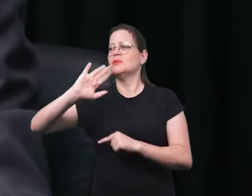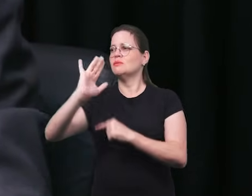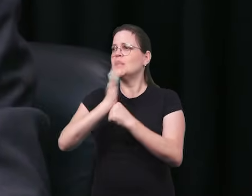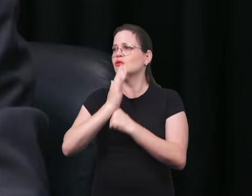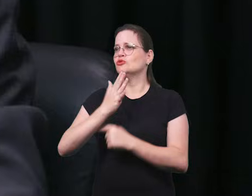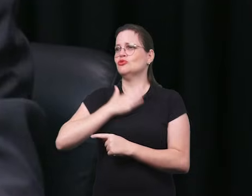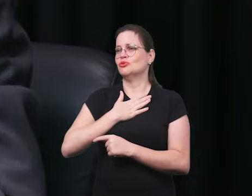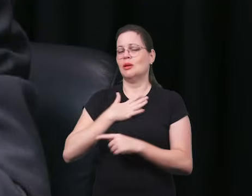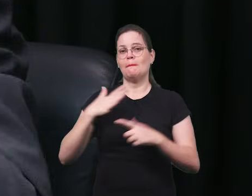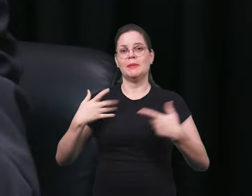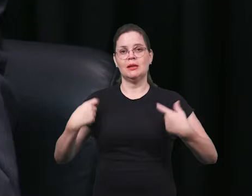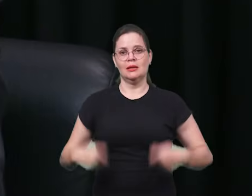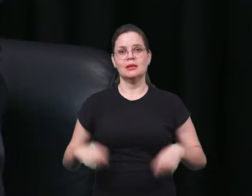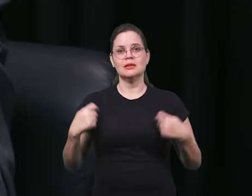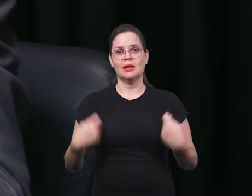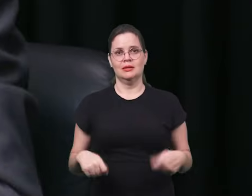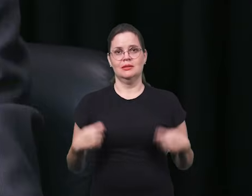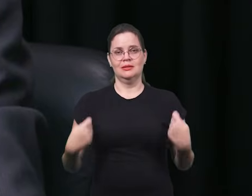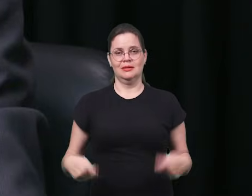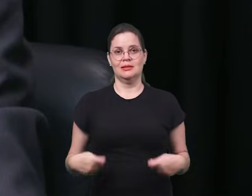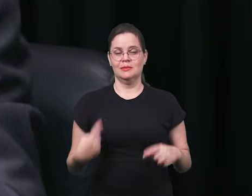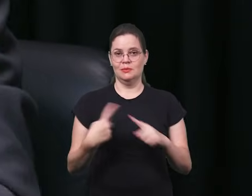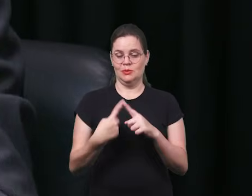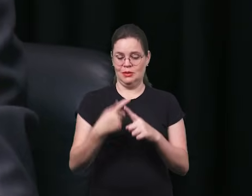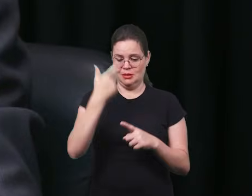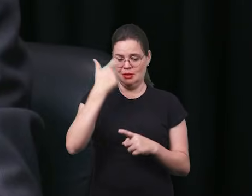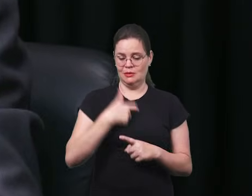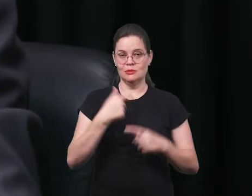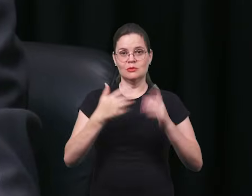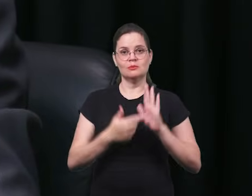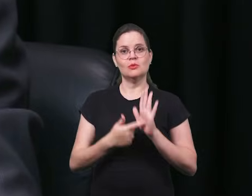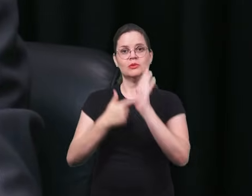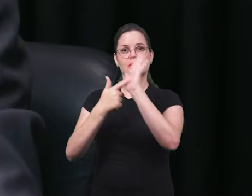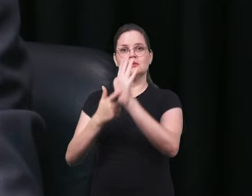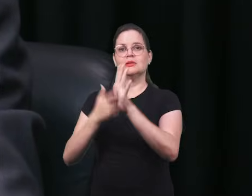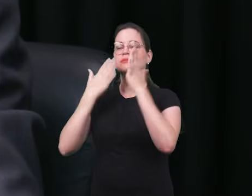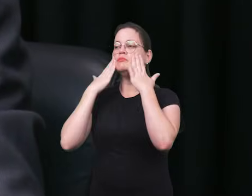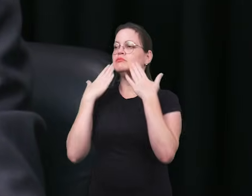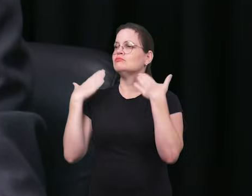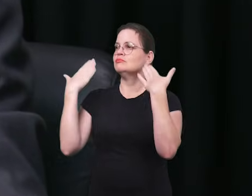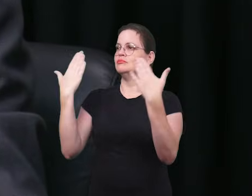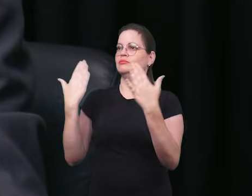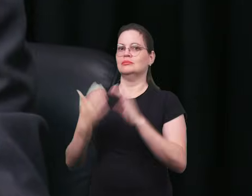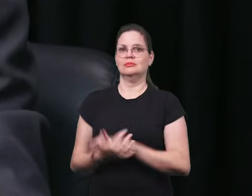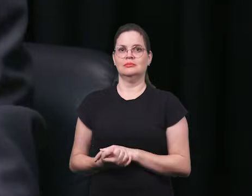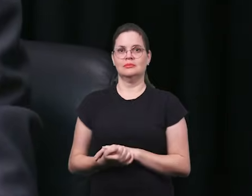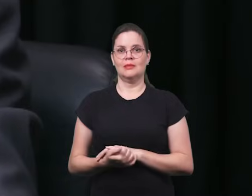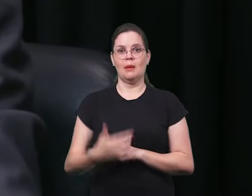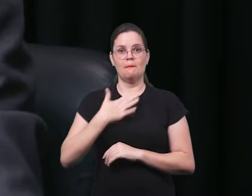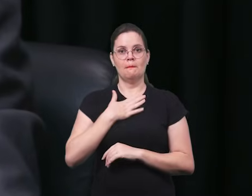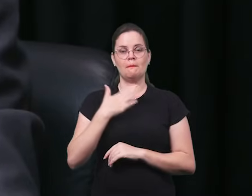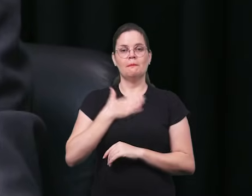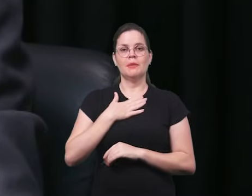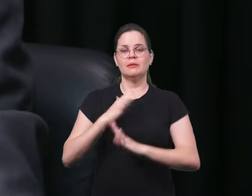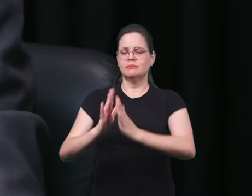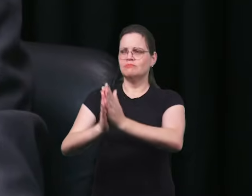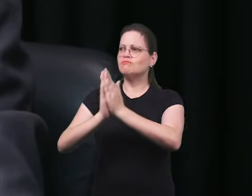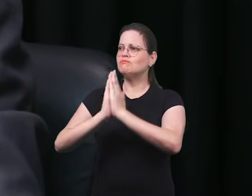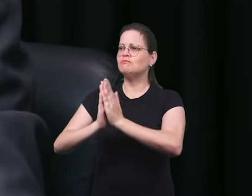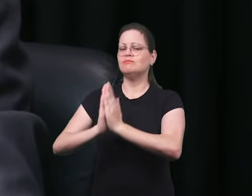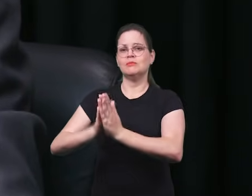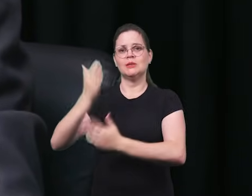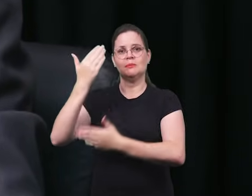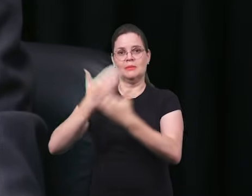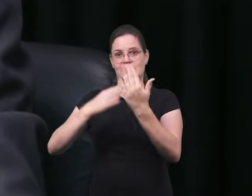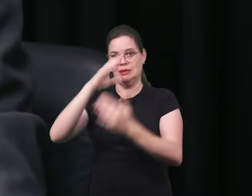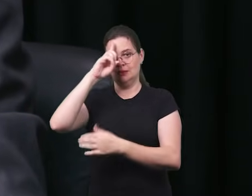em proveito daquilo que eu estou apresentando como a minha súplica diante de Deus.